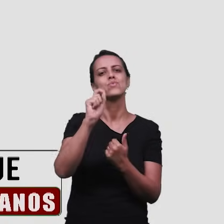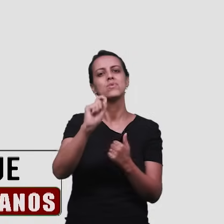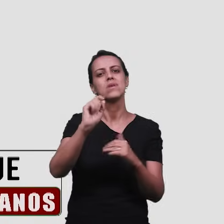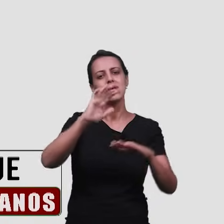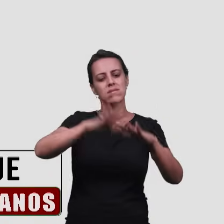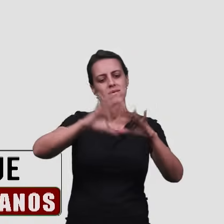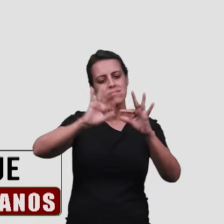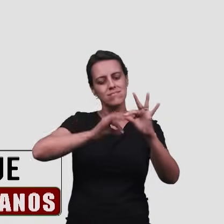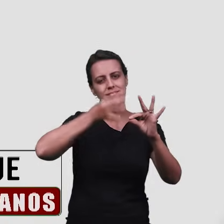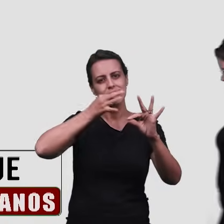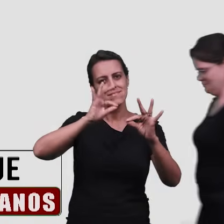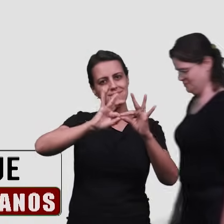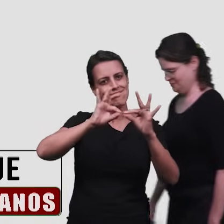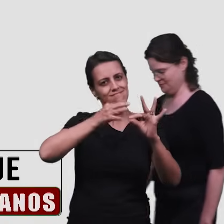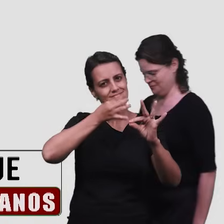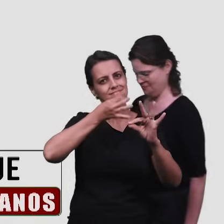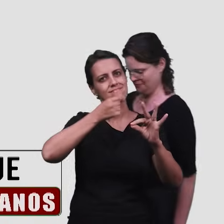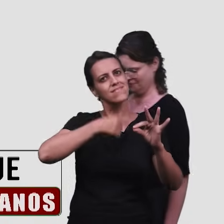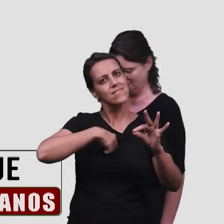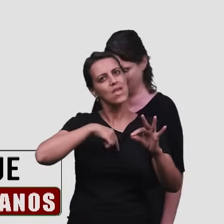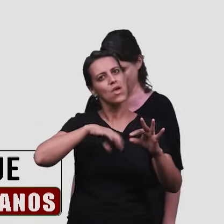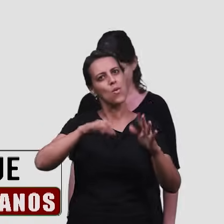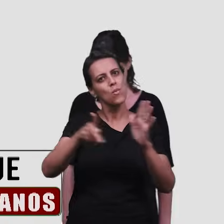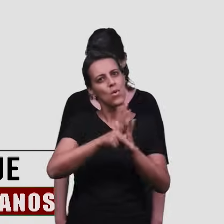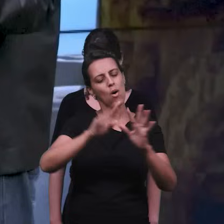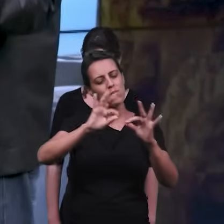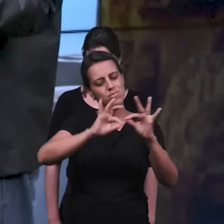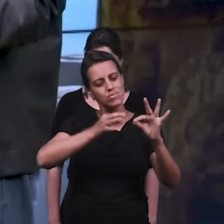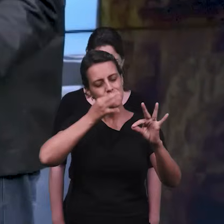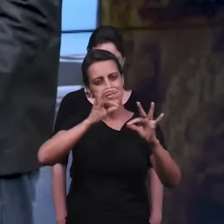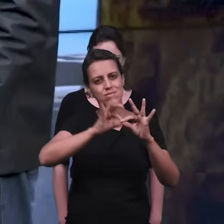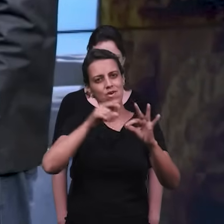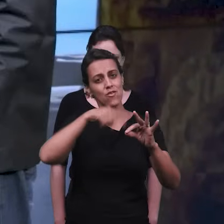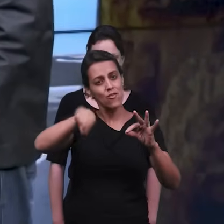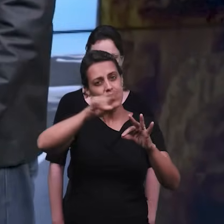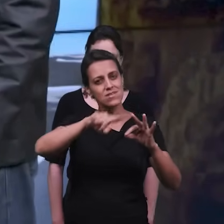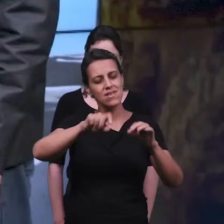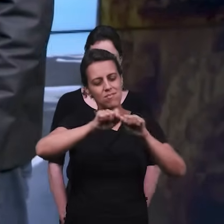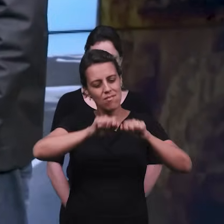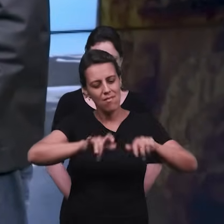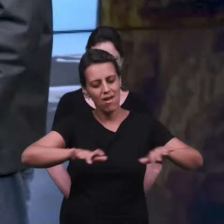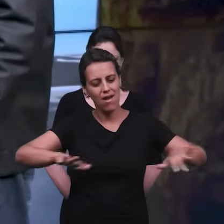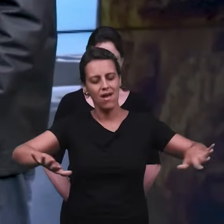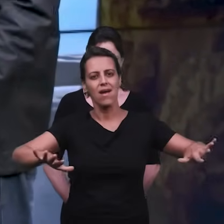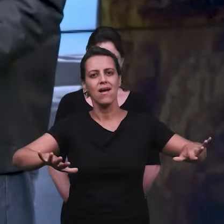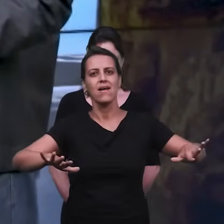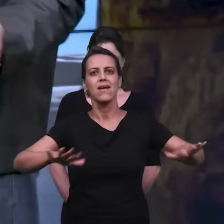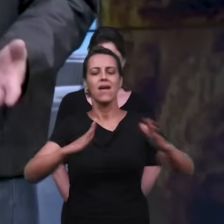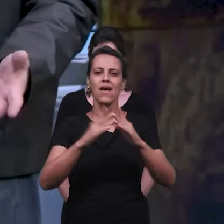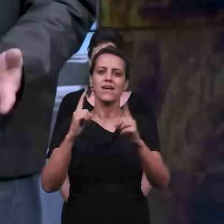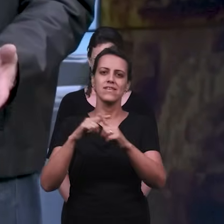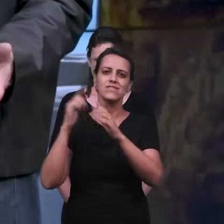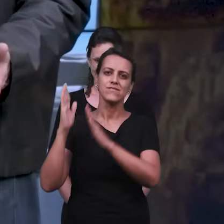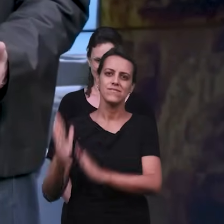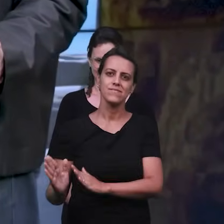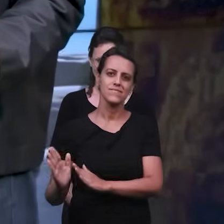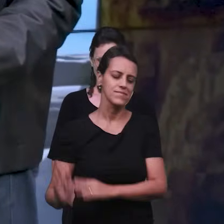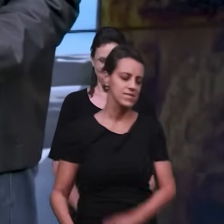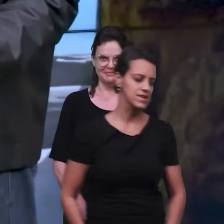eu sou a videira, vós os ramos. Então entrou a vinha, a videira entrou no plano de Deus, que é a